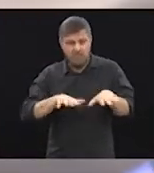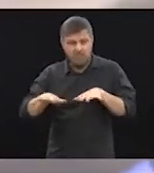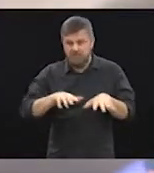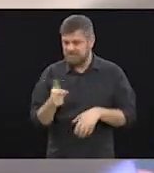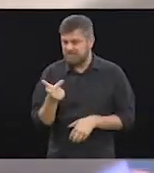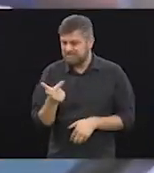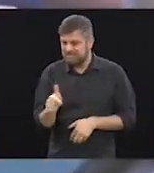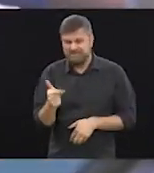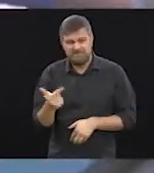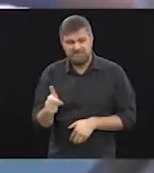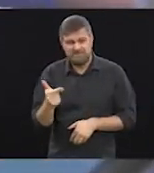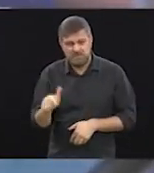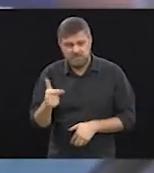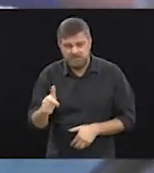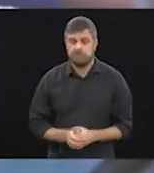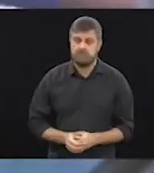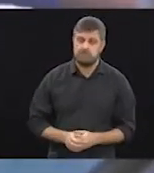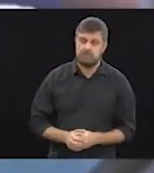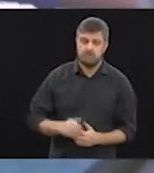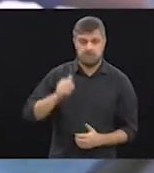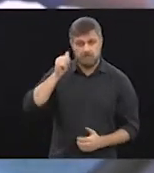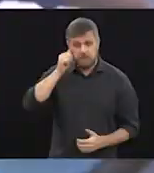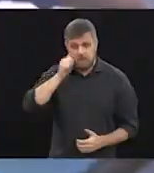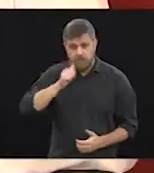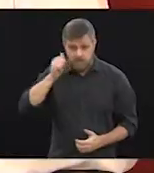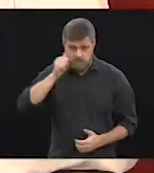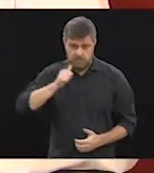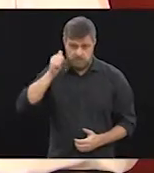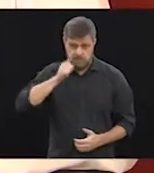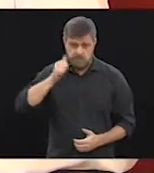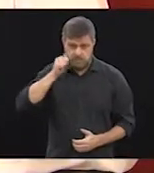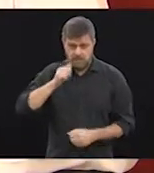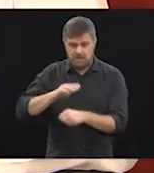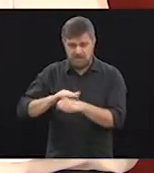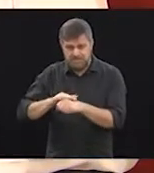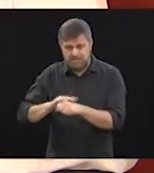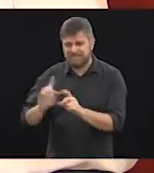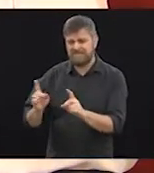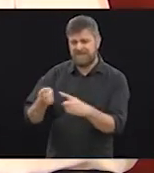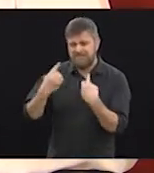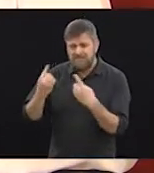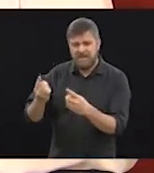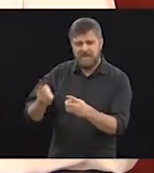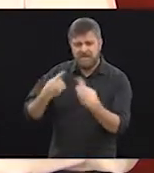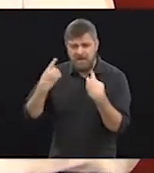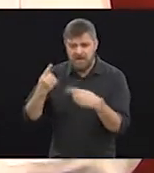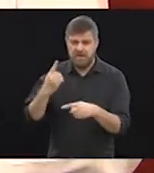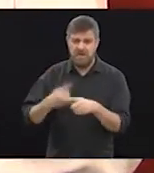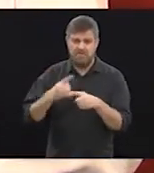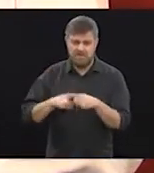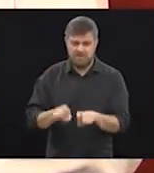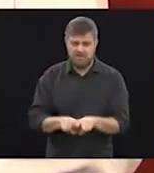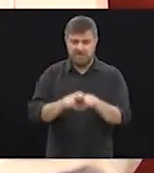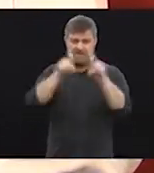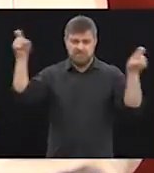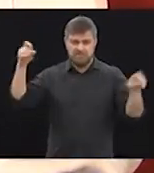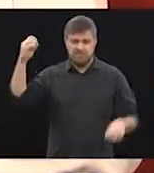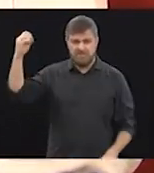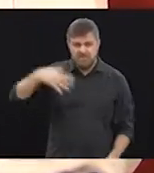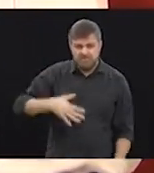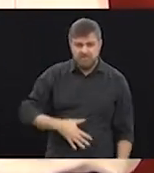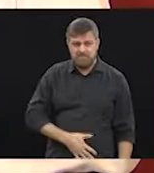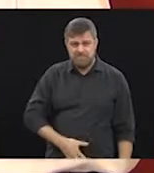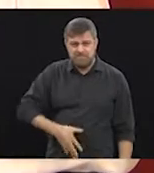quadris. Então, essas pacientes reclamavam muito, porque era até difícil fazer higiene